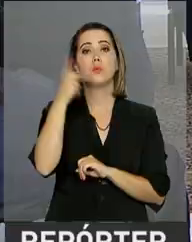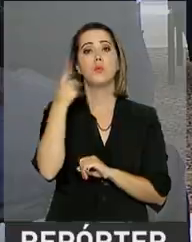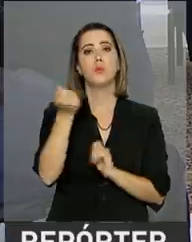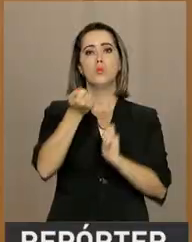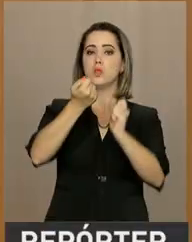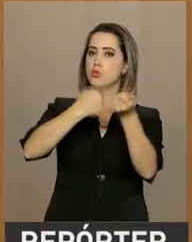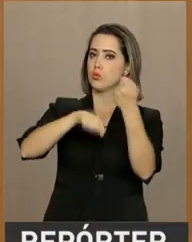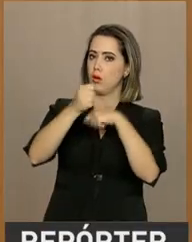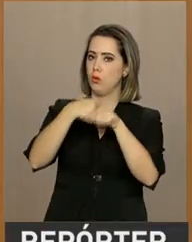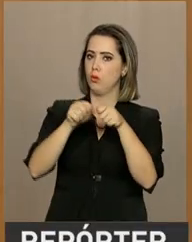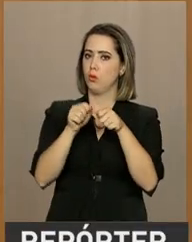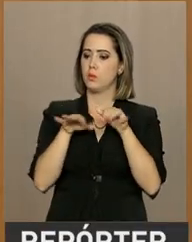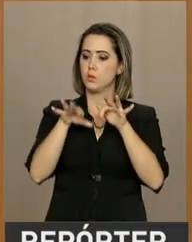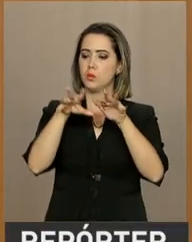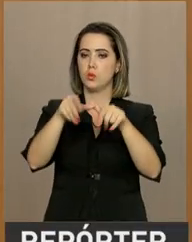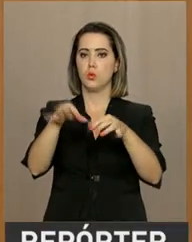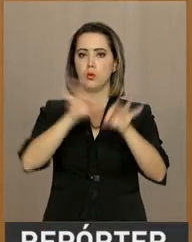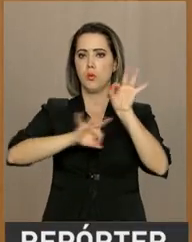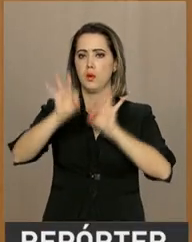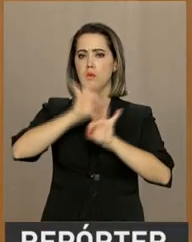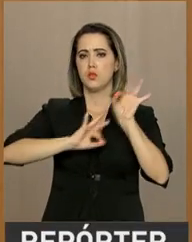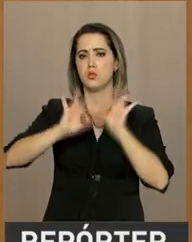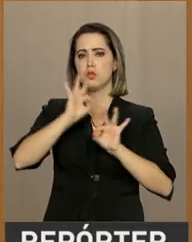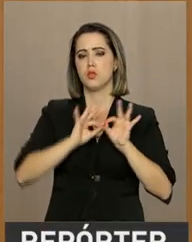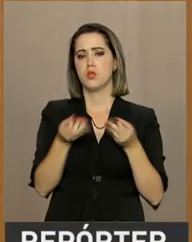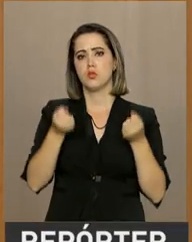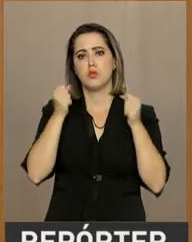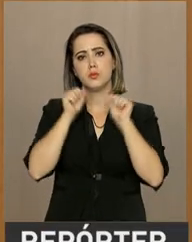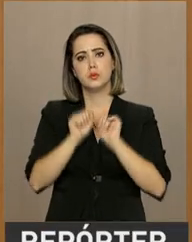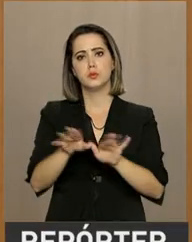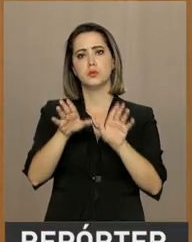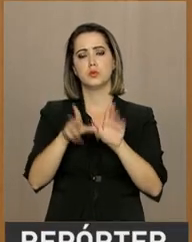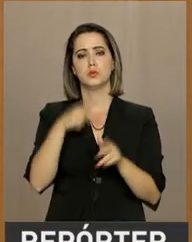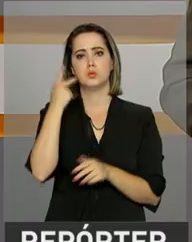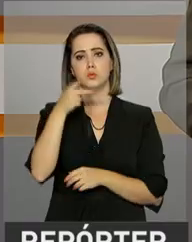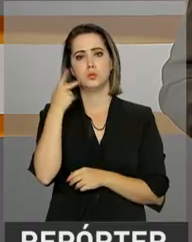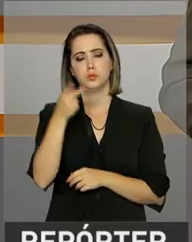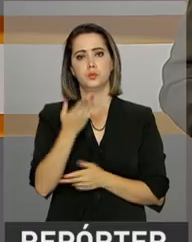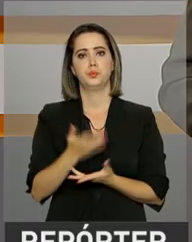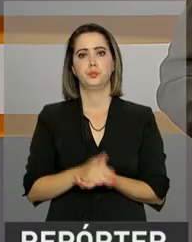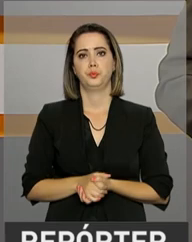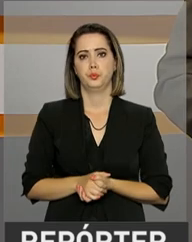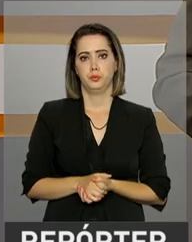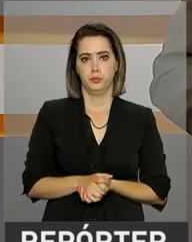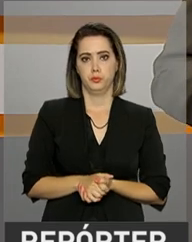e económico no planejamento e na implementação de políticas públicas.